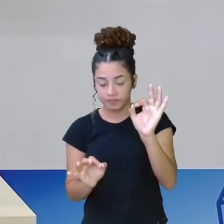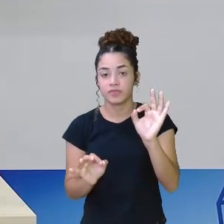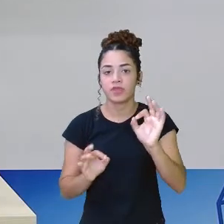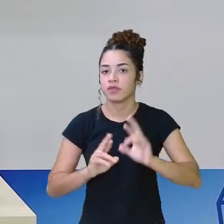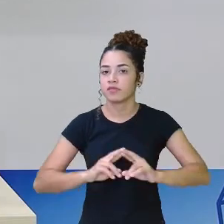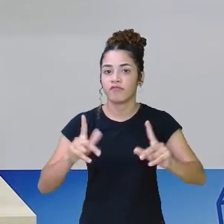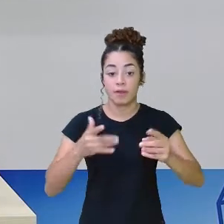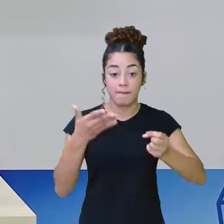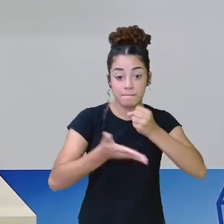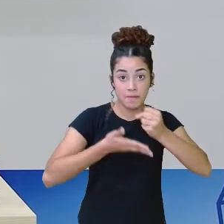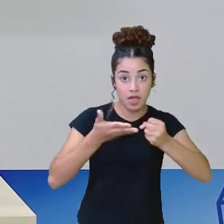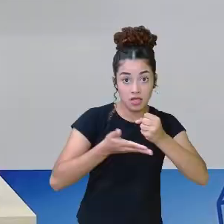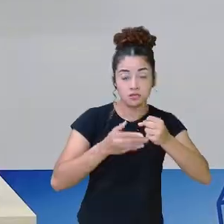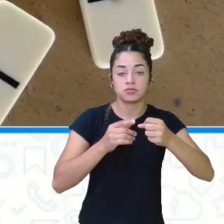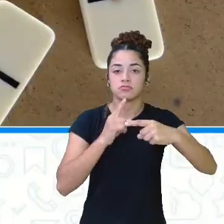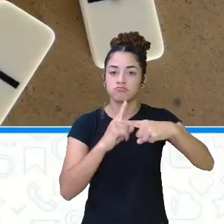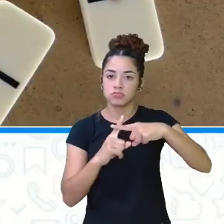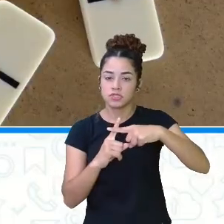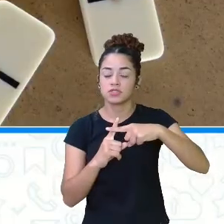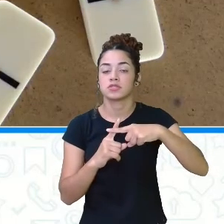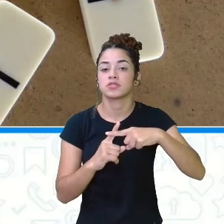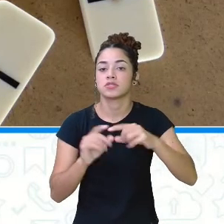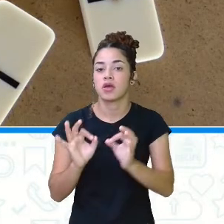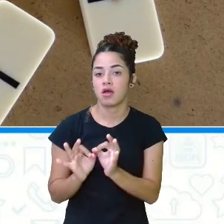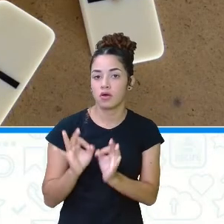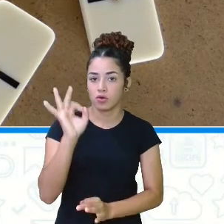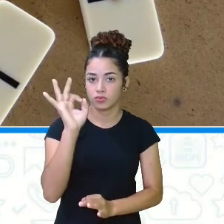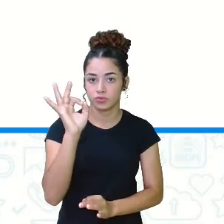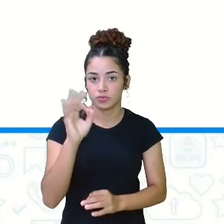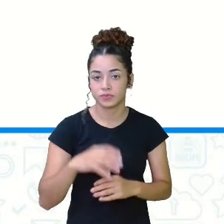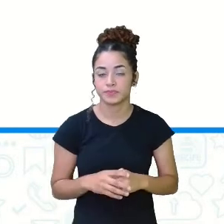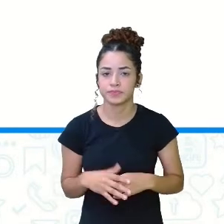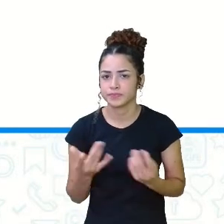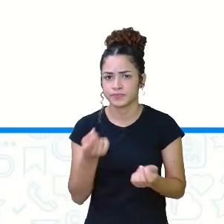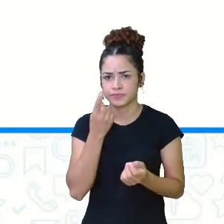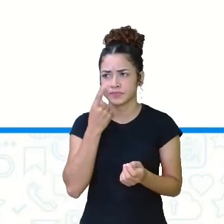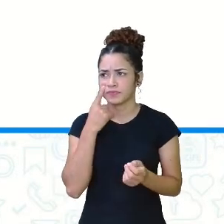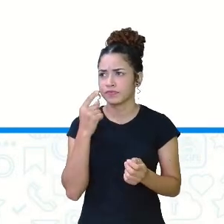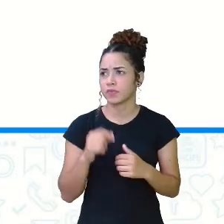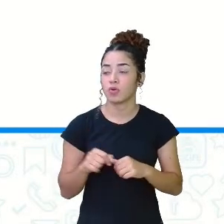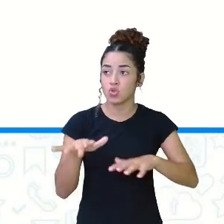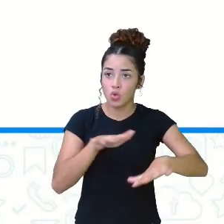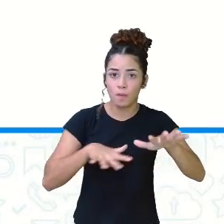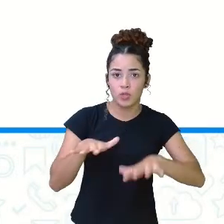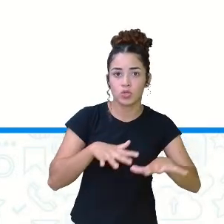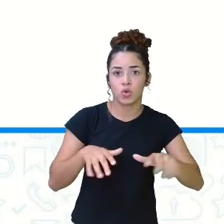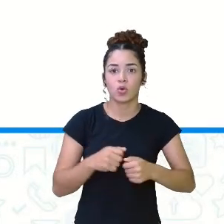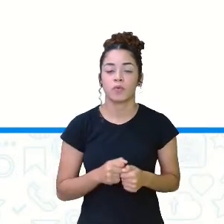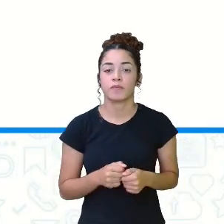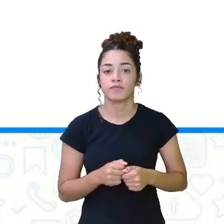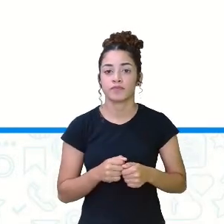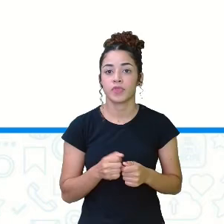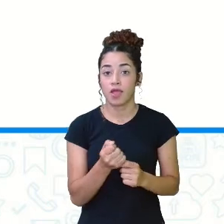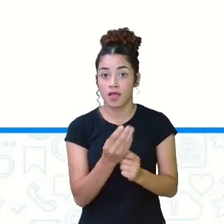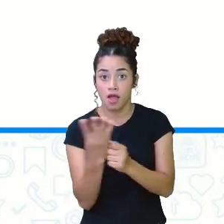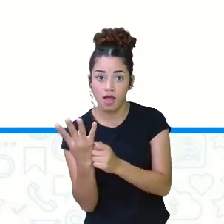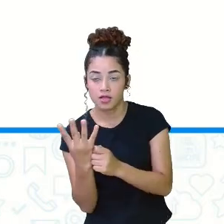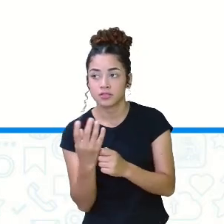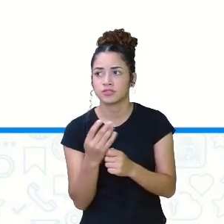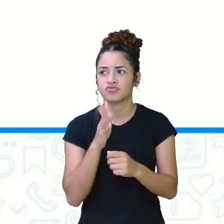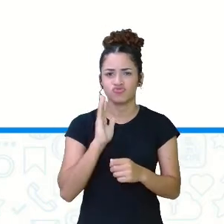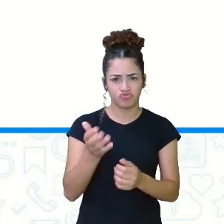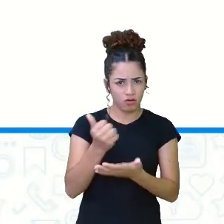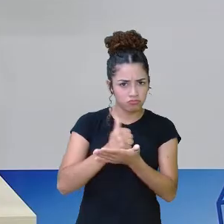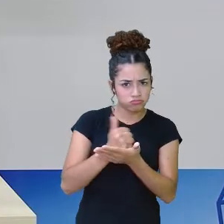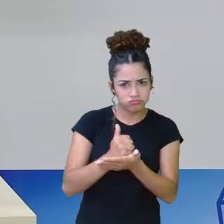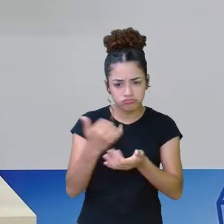vezes altura. Eu tenho nossa peça de dominó, por exemplo, ou eu tenho uma cartinha. Vocês já